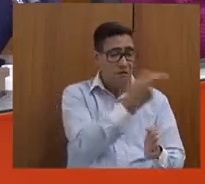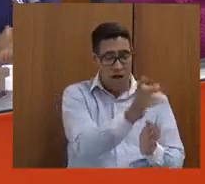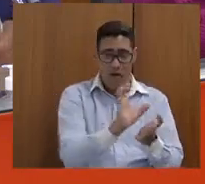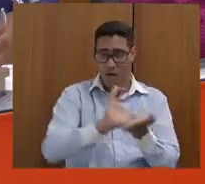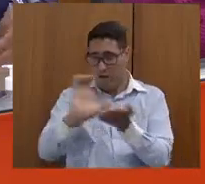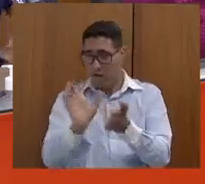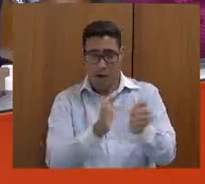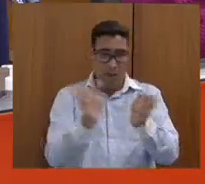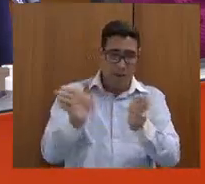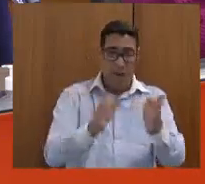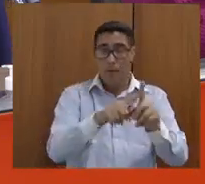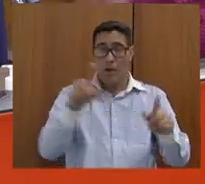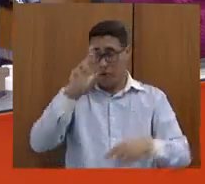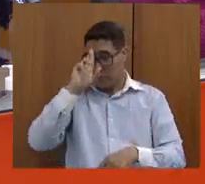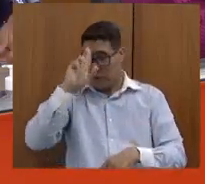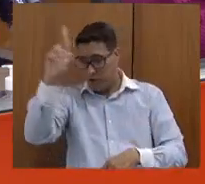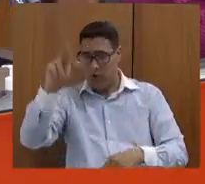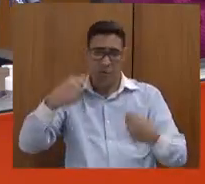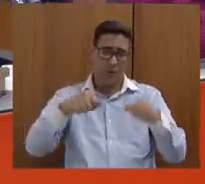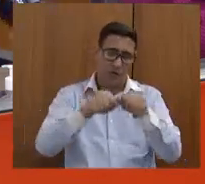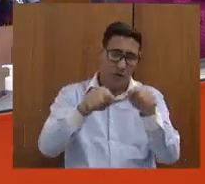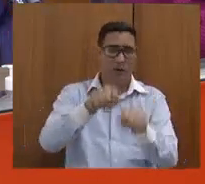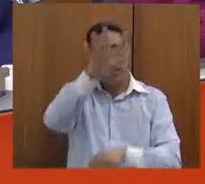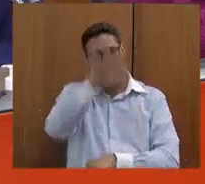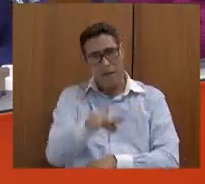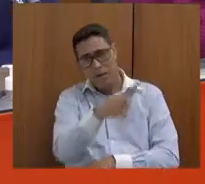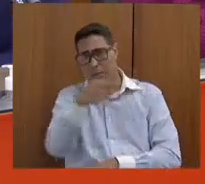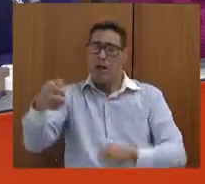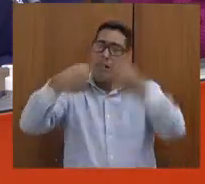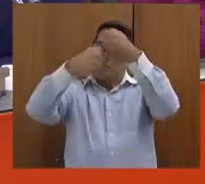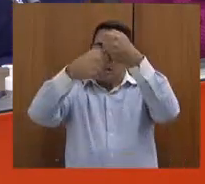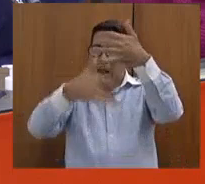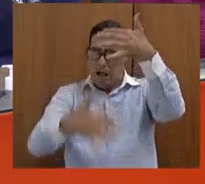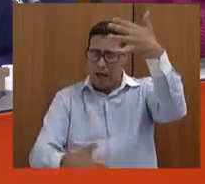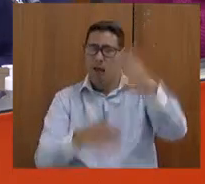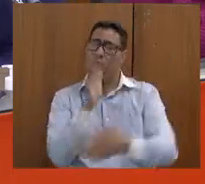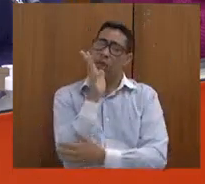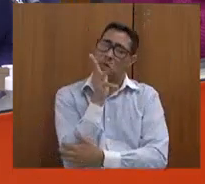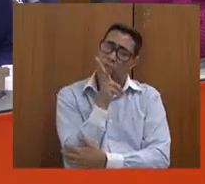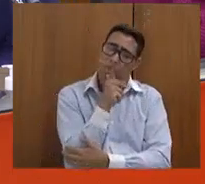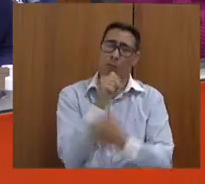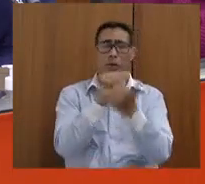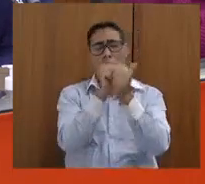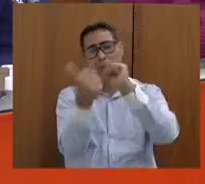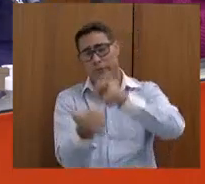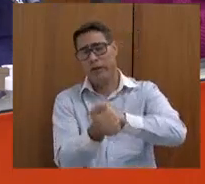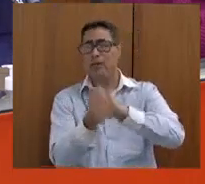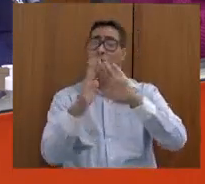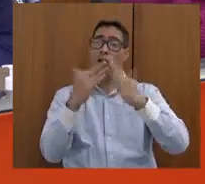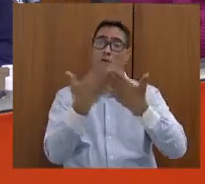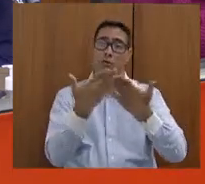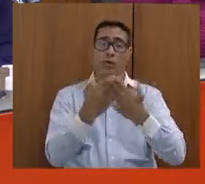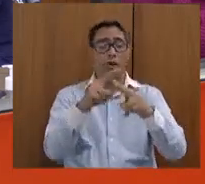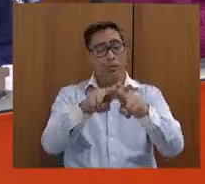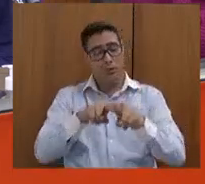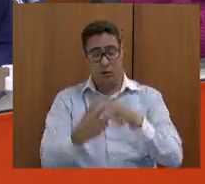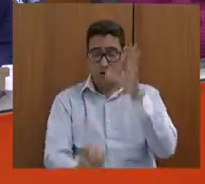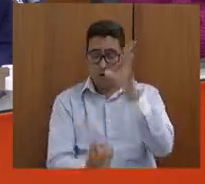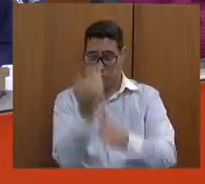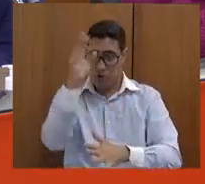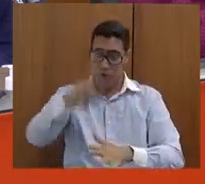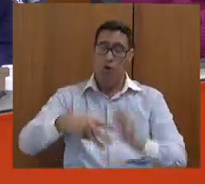o diretor tem que fazer uma planilha tem que fazer e demora para adequar as escolas então criamos um formulário para que fique